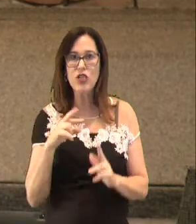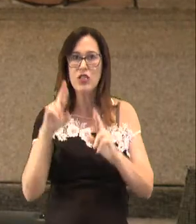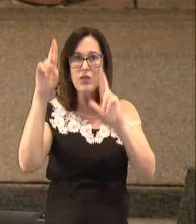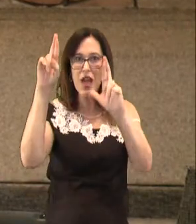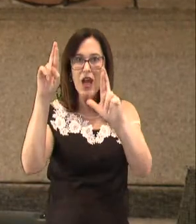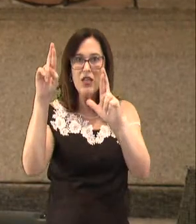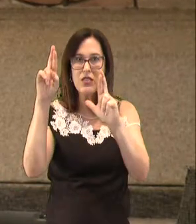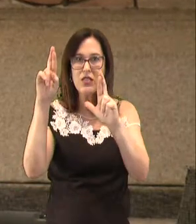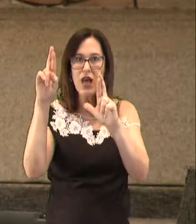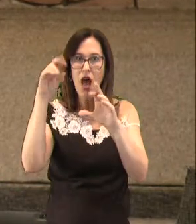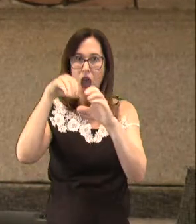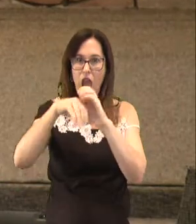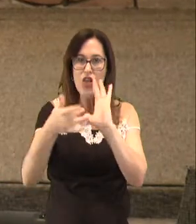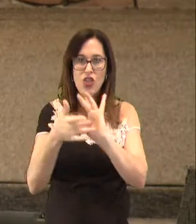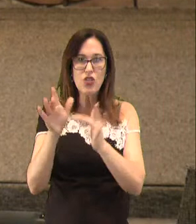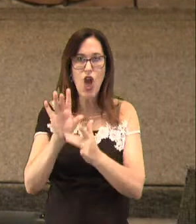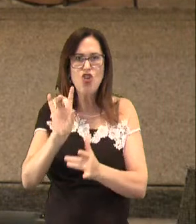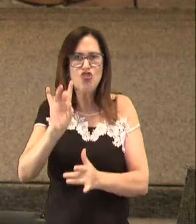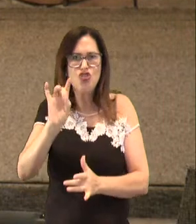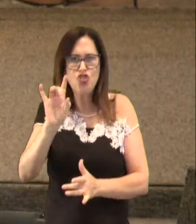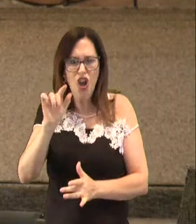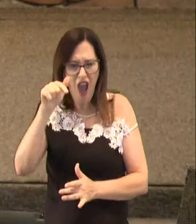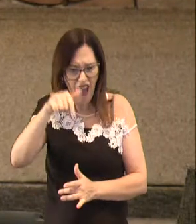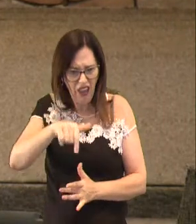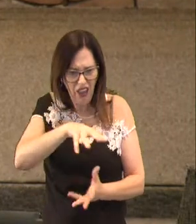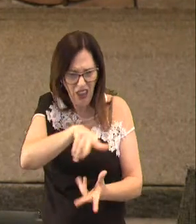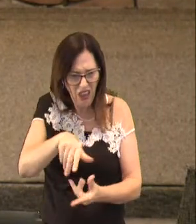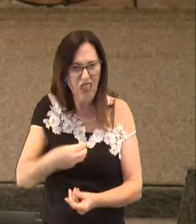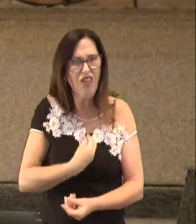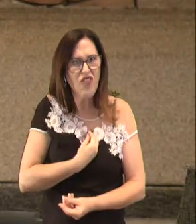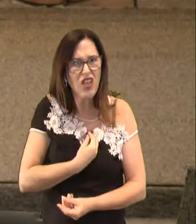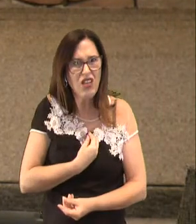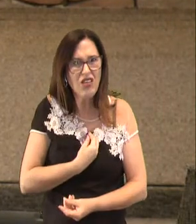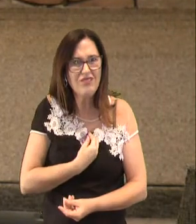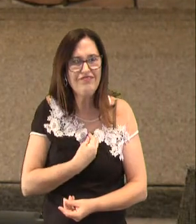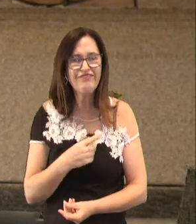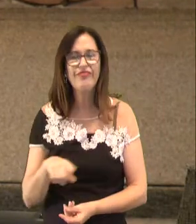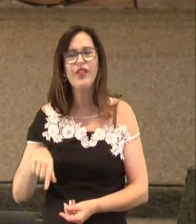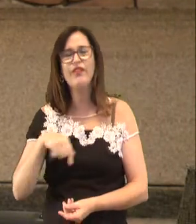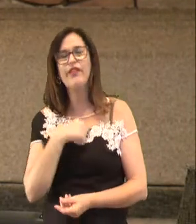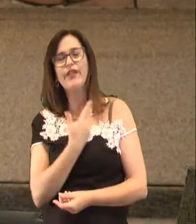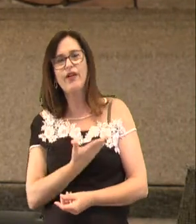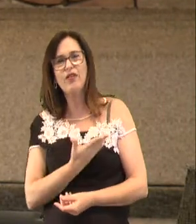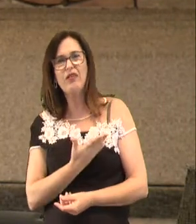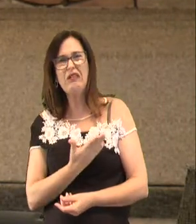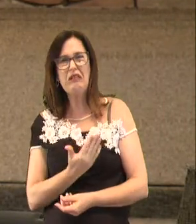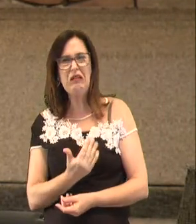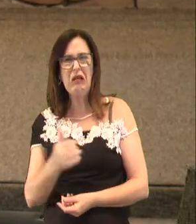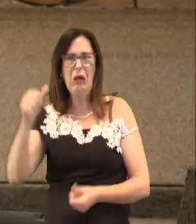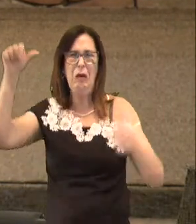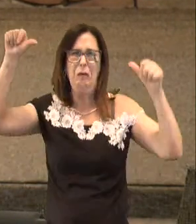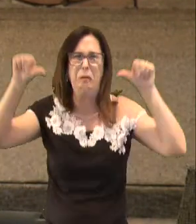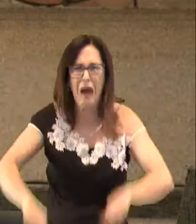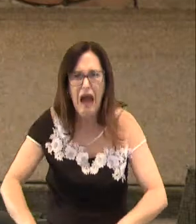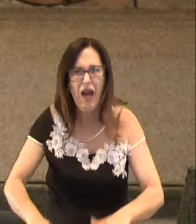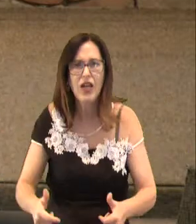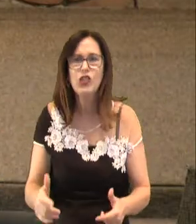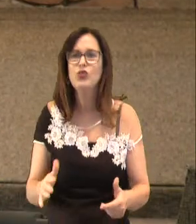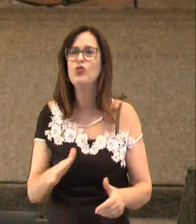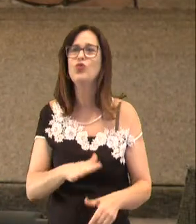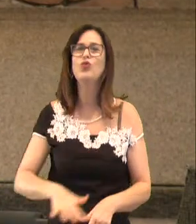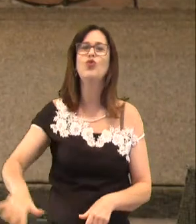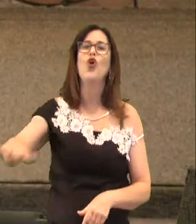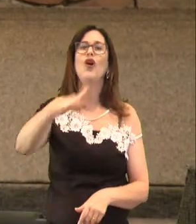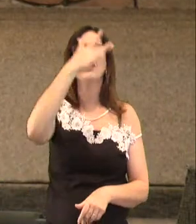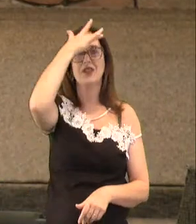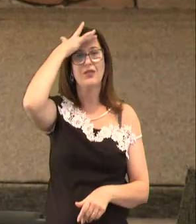Cristo se refere apenas às coisas dessa vida, então nós somos os mais miseráveis de todos os